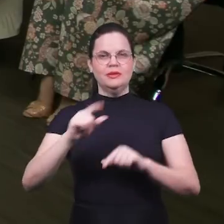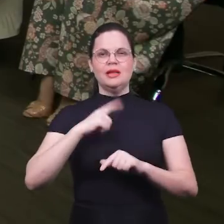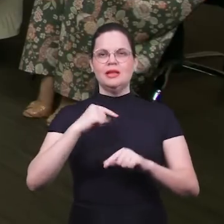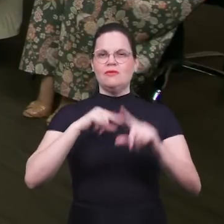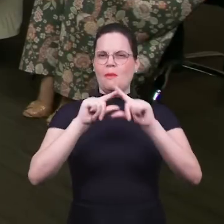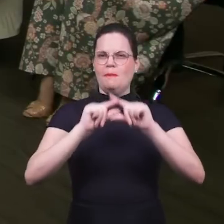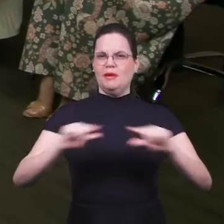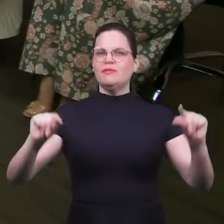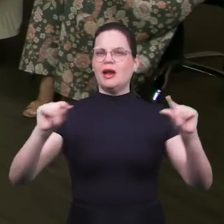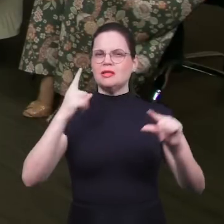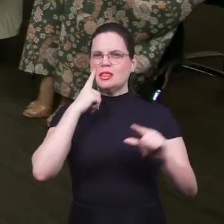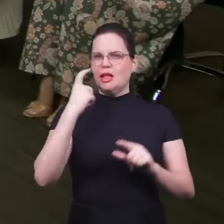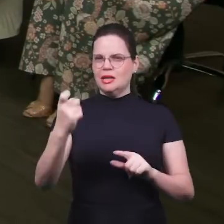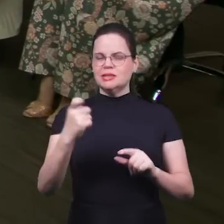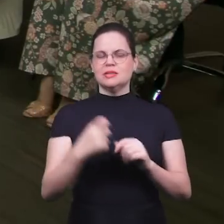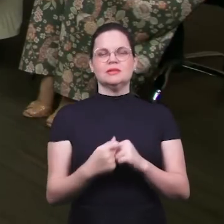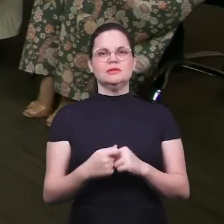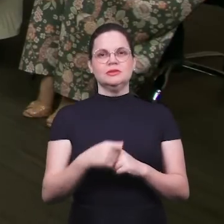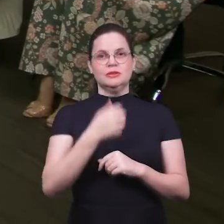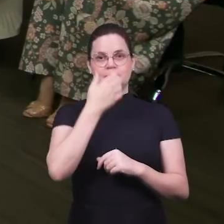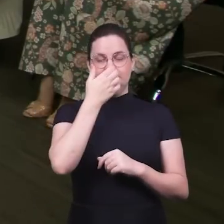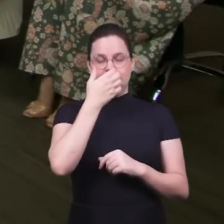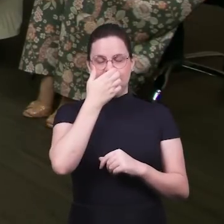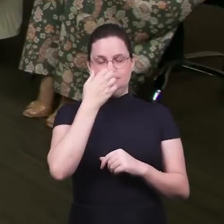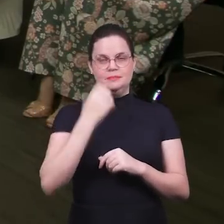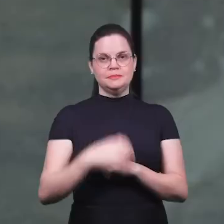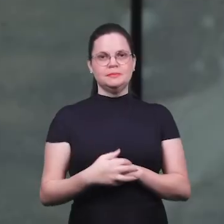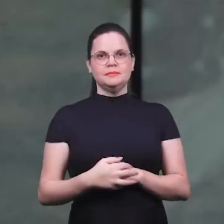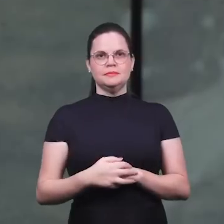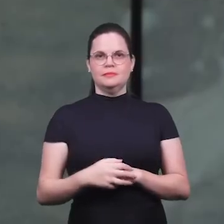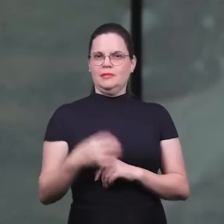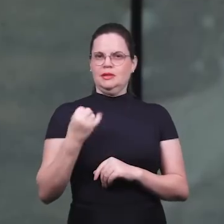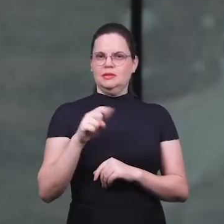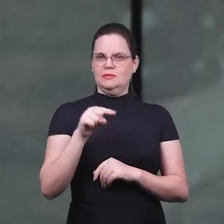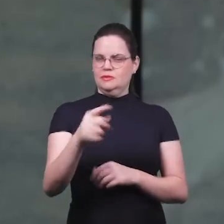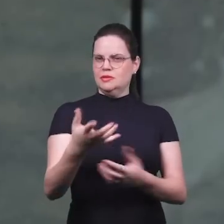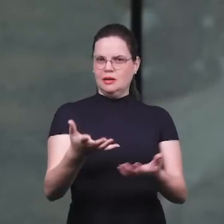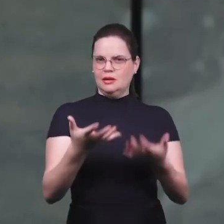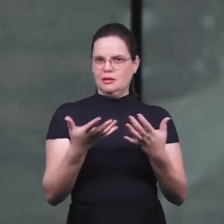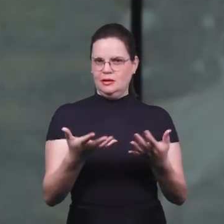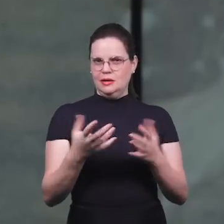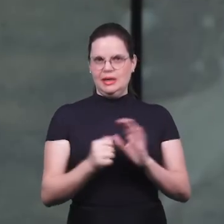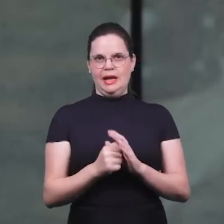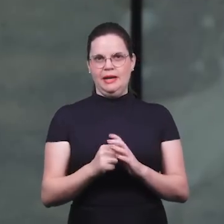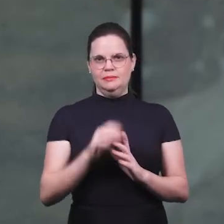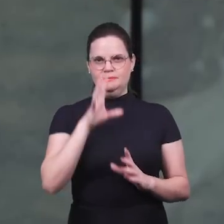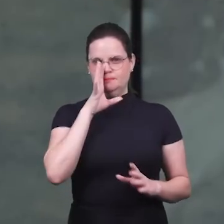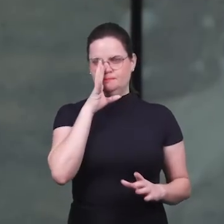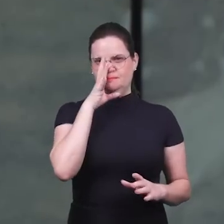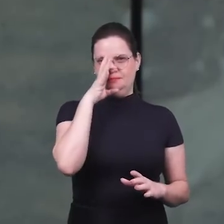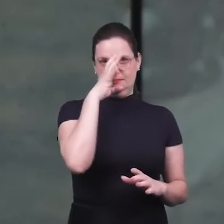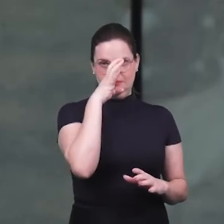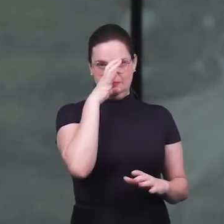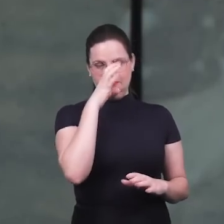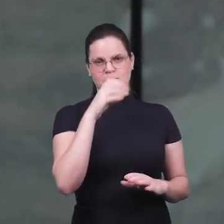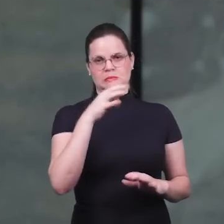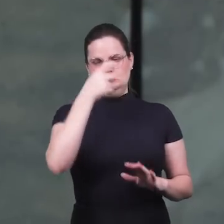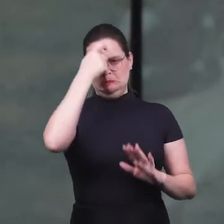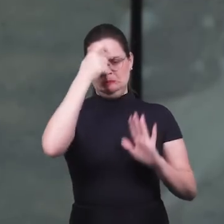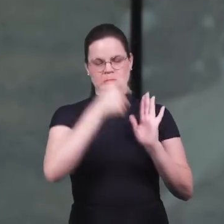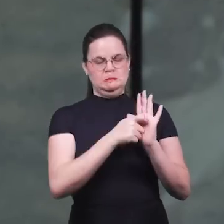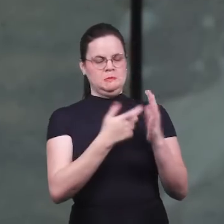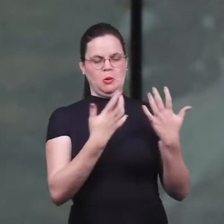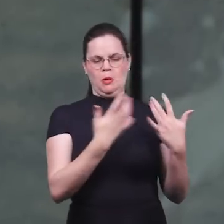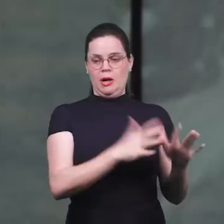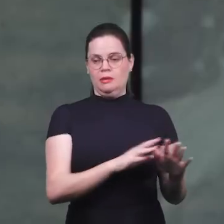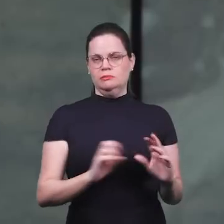dita pela pessoa que estava palestrando na hora, que ele falou o seguinte: se você quiser ter resistência à inteligência artificial,